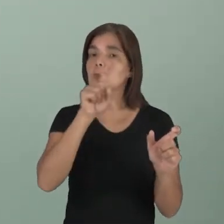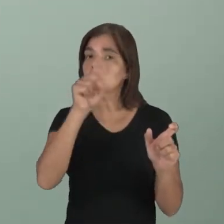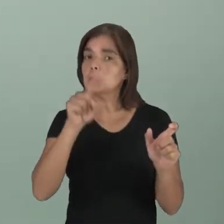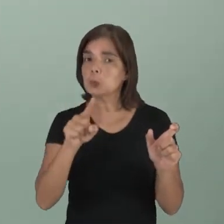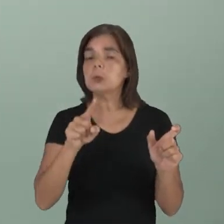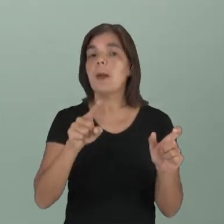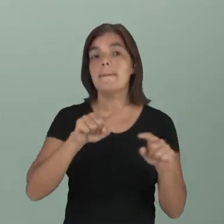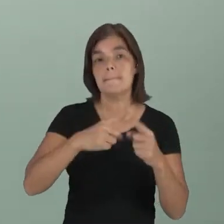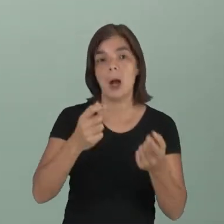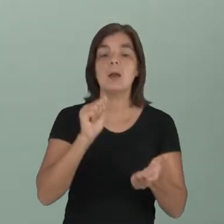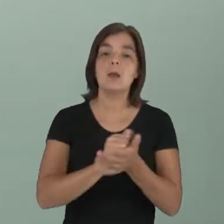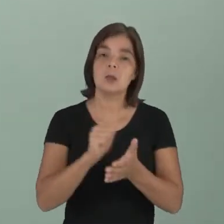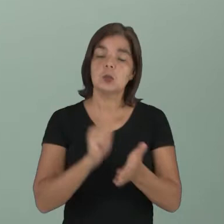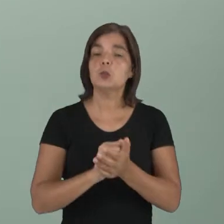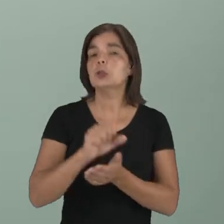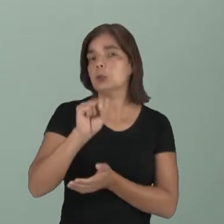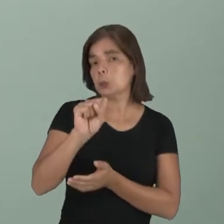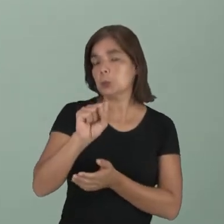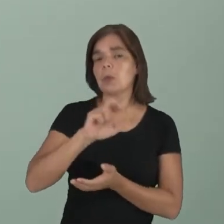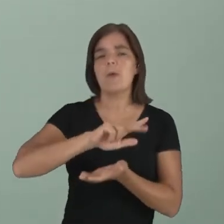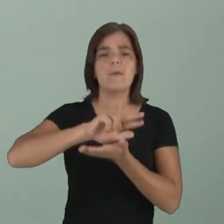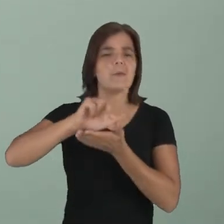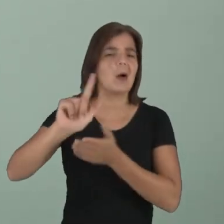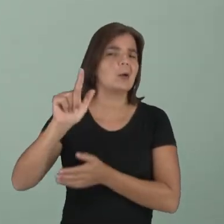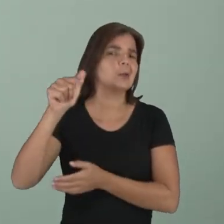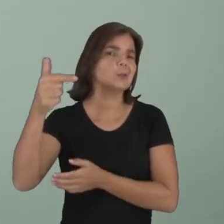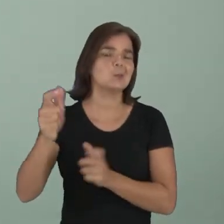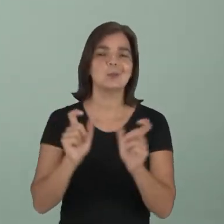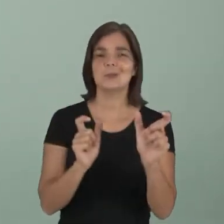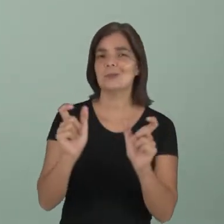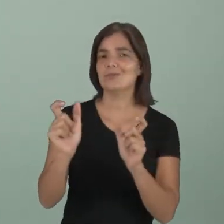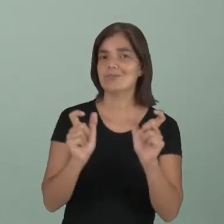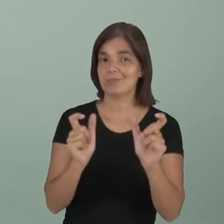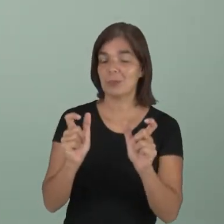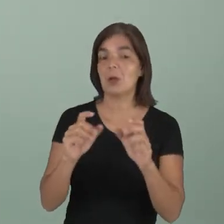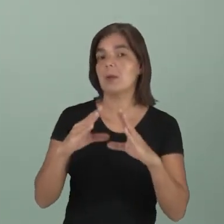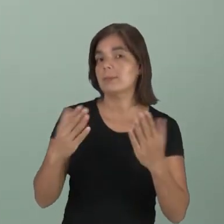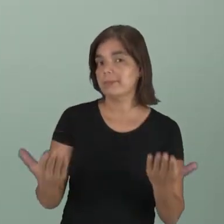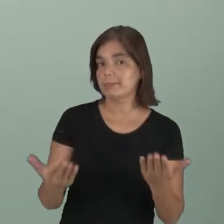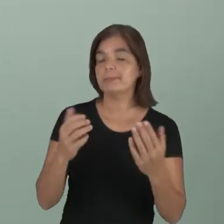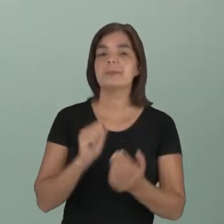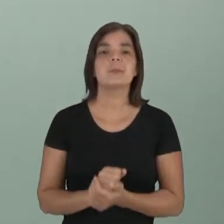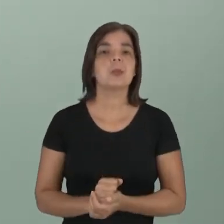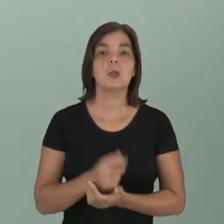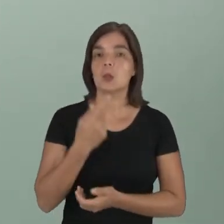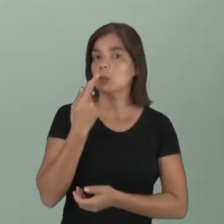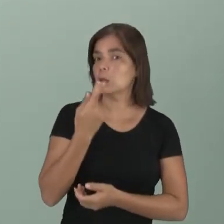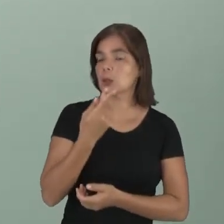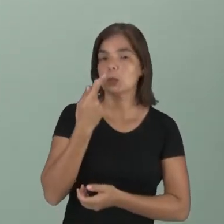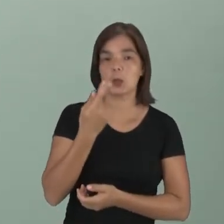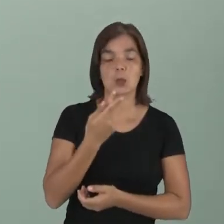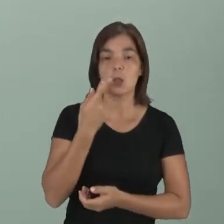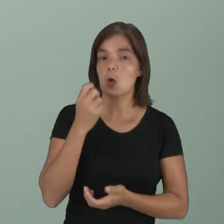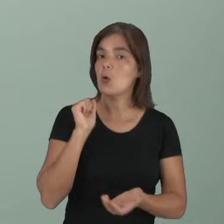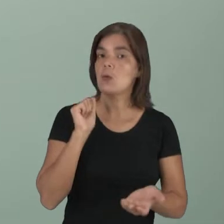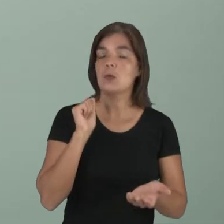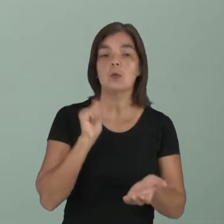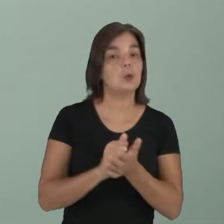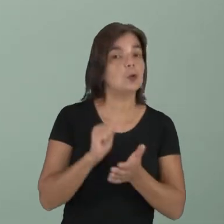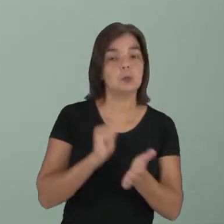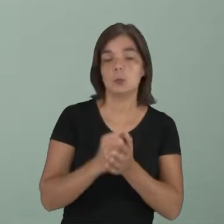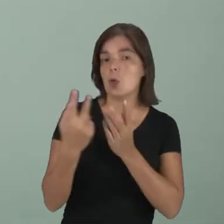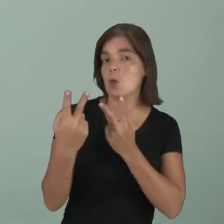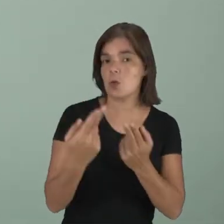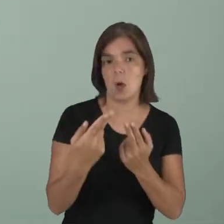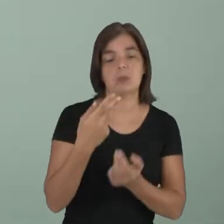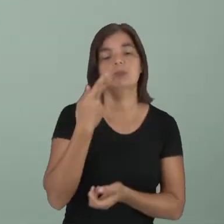mas é escrito com S, e assim como inúmeras outras palavras. Logo, não falamos, não escrevemos